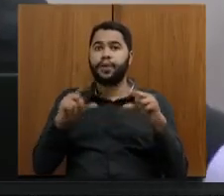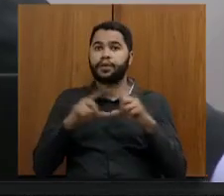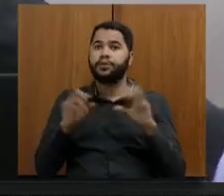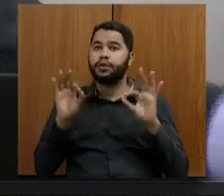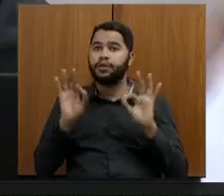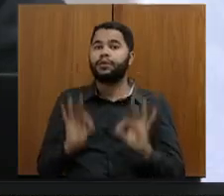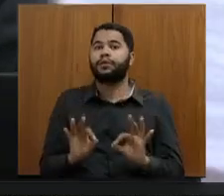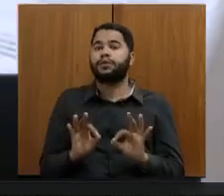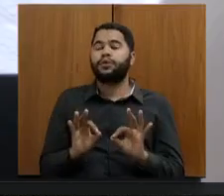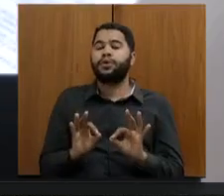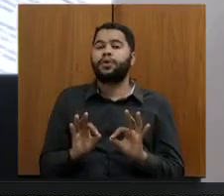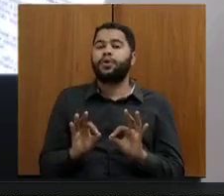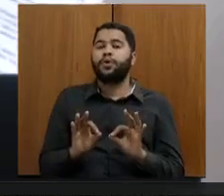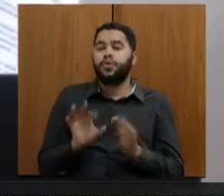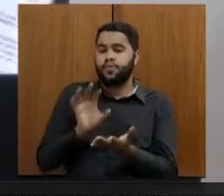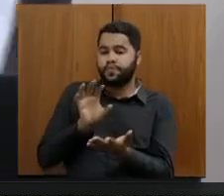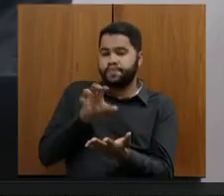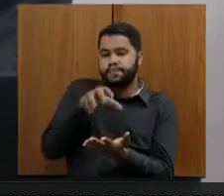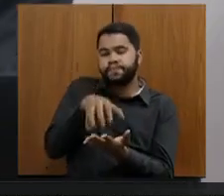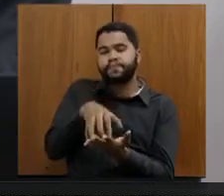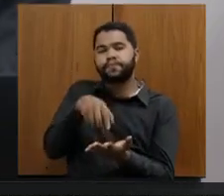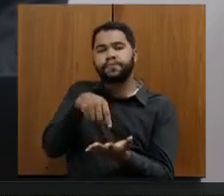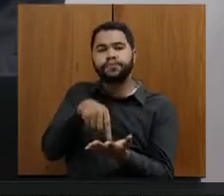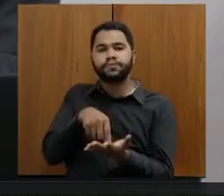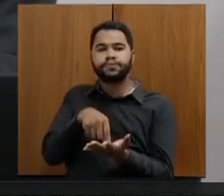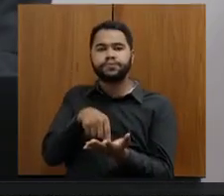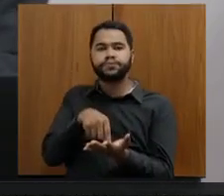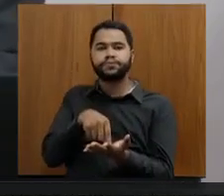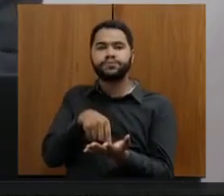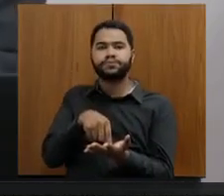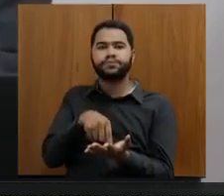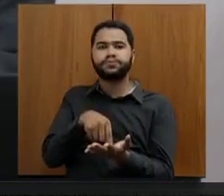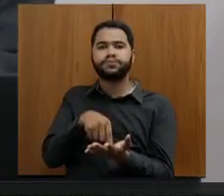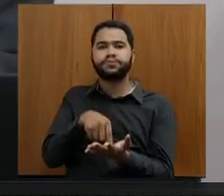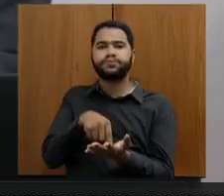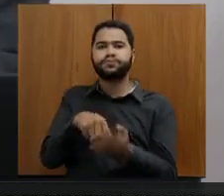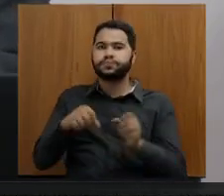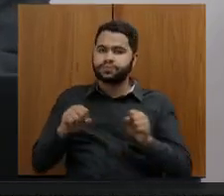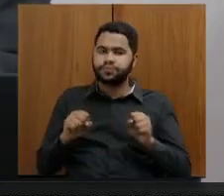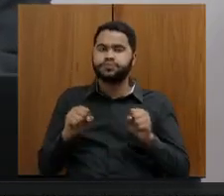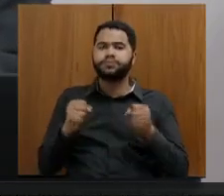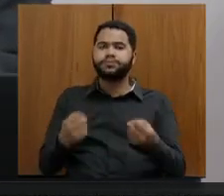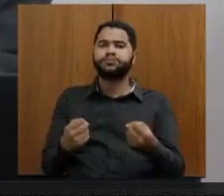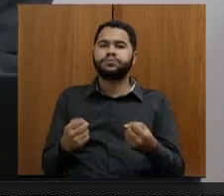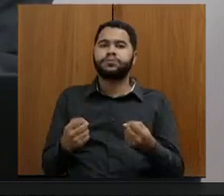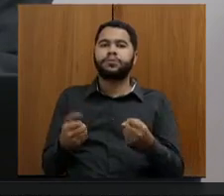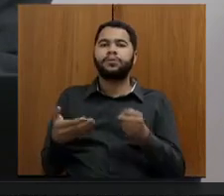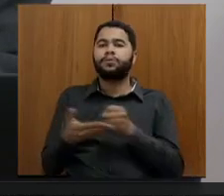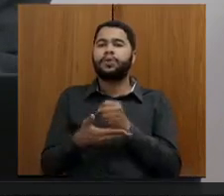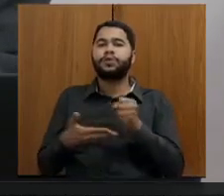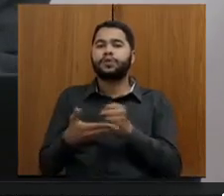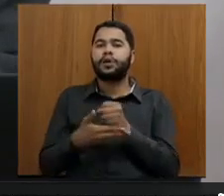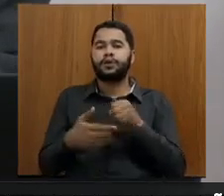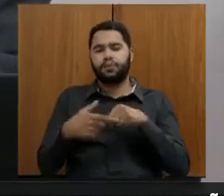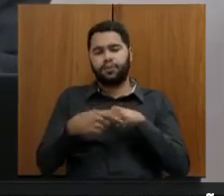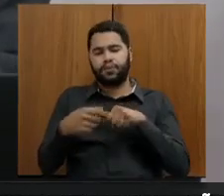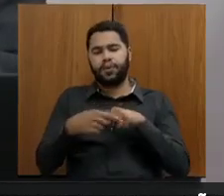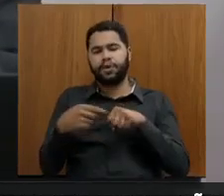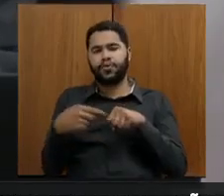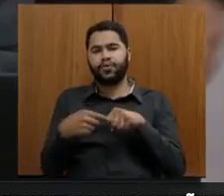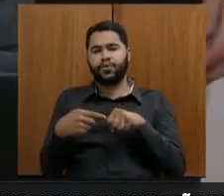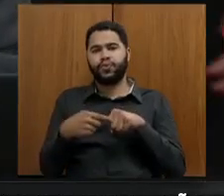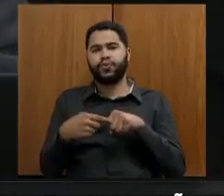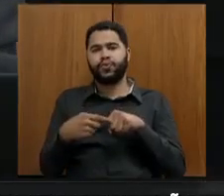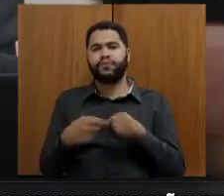exatamente o núcleo Oi da da segurança que eles base Arão estava Nesse artigo